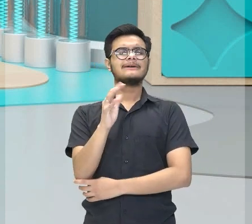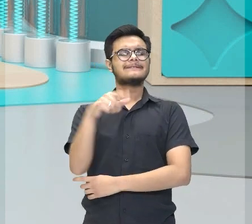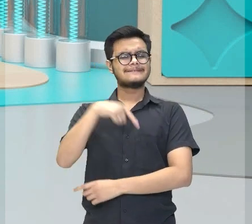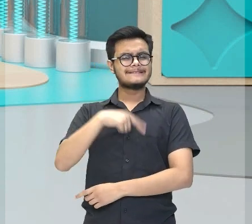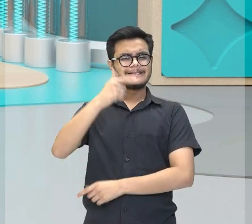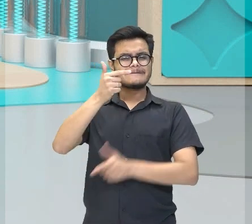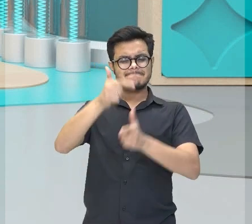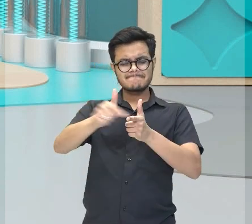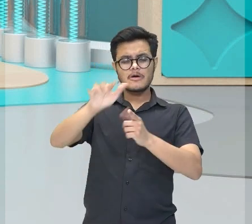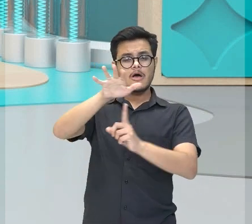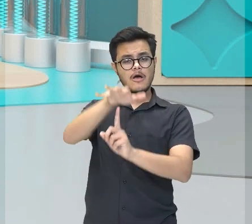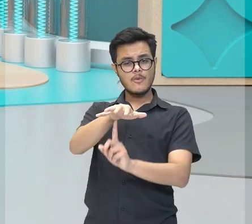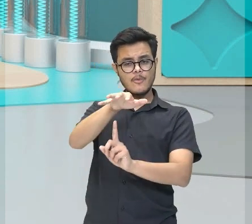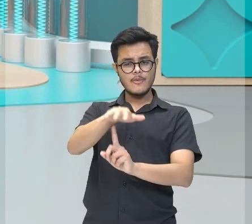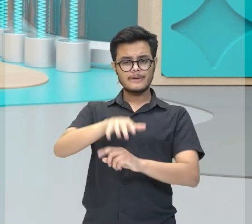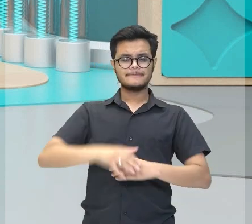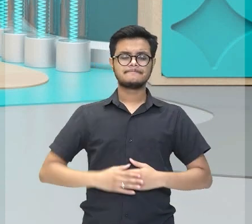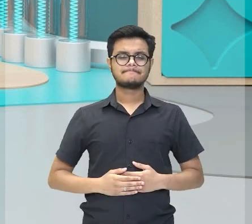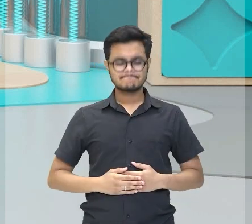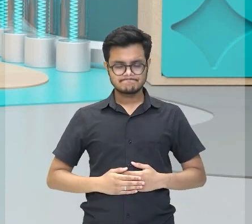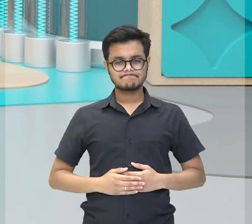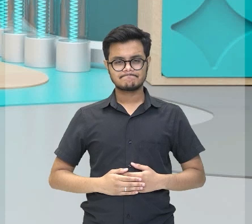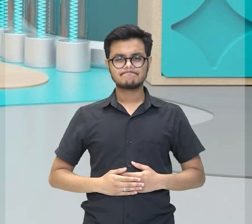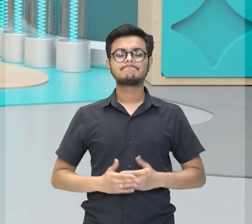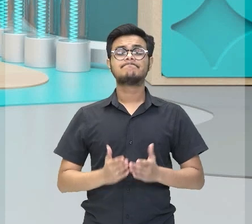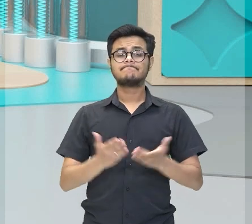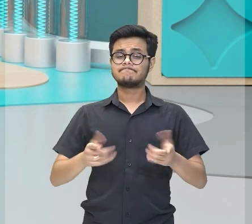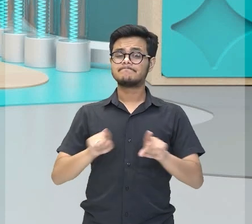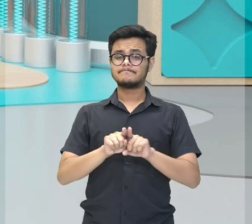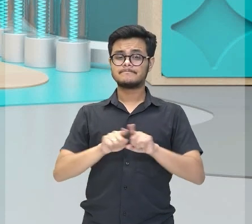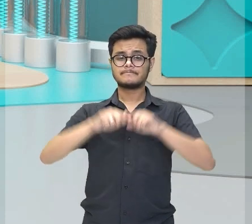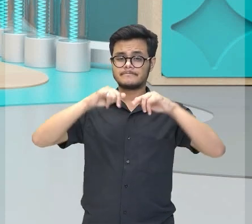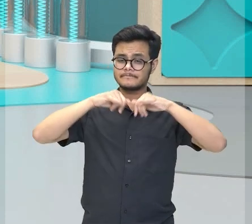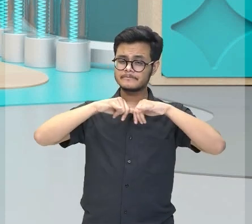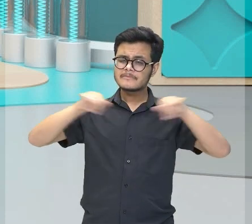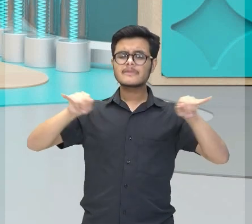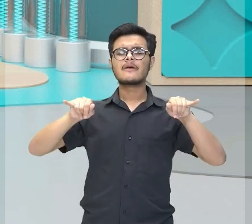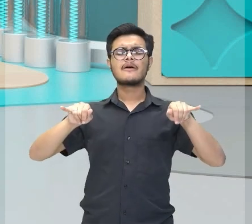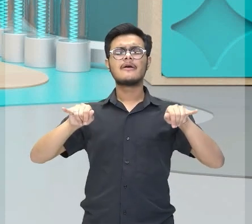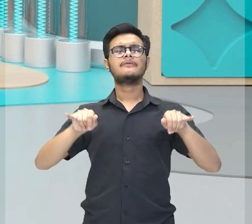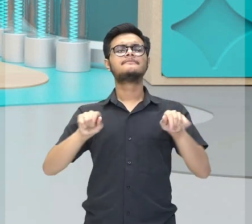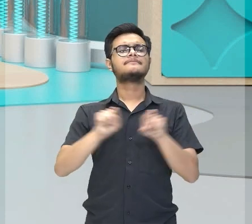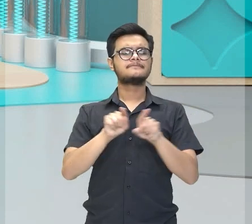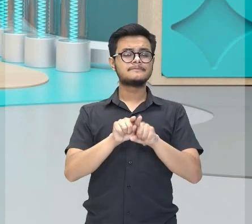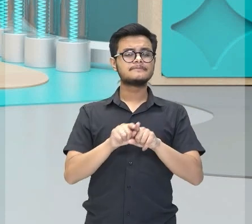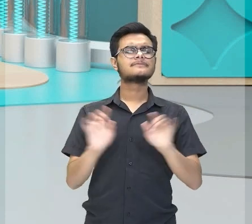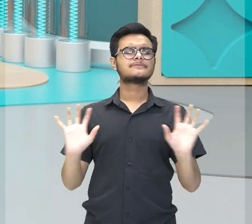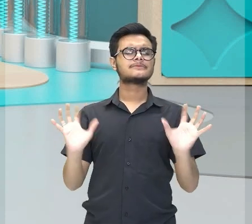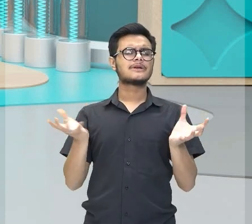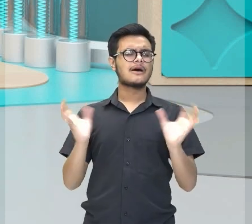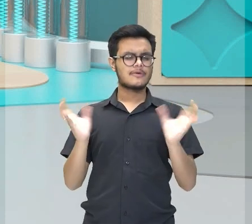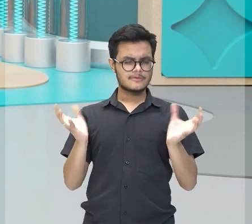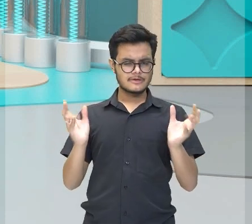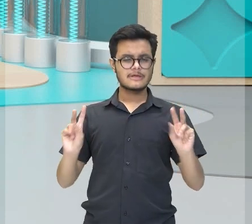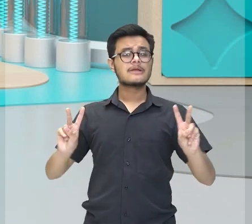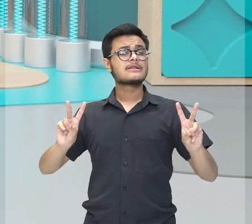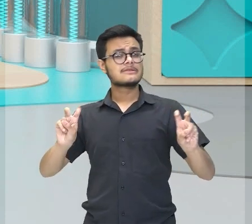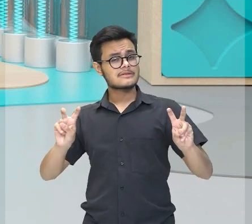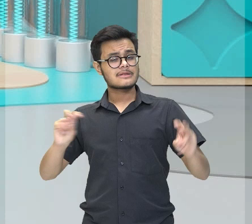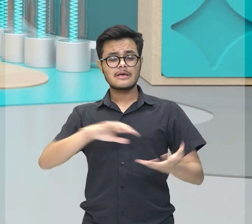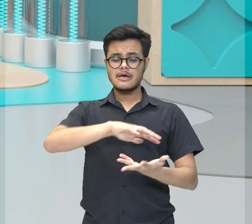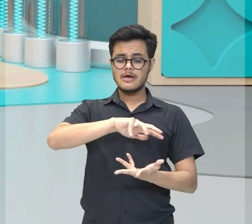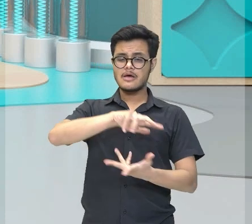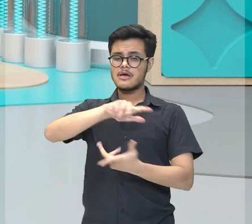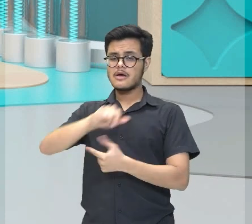prejudicada. Então, mais uma vez, aí uma manchete que destaca questões relacionadas ao aspecto